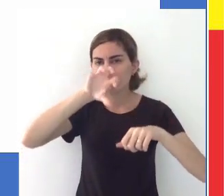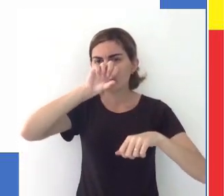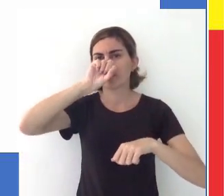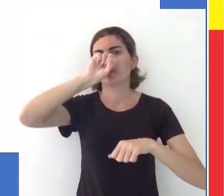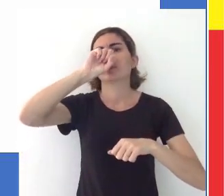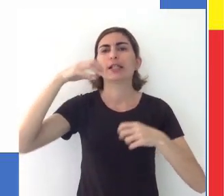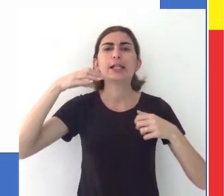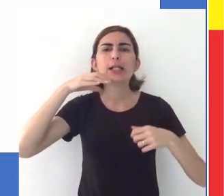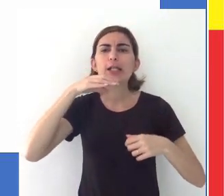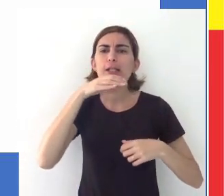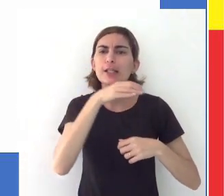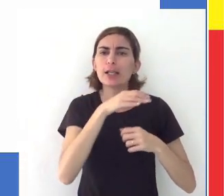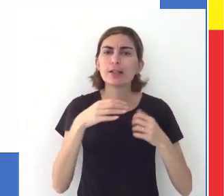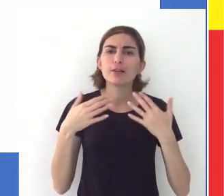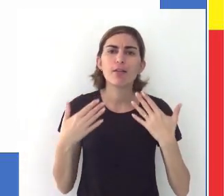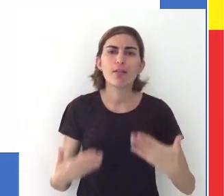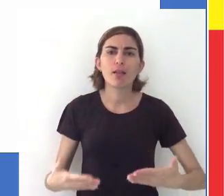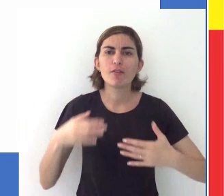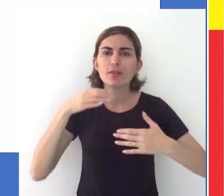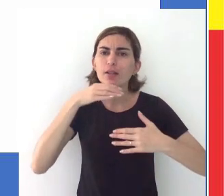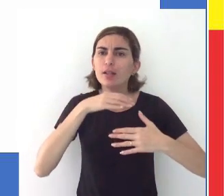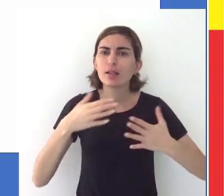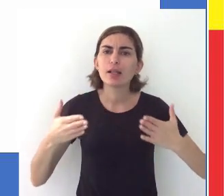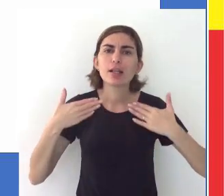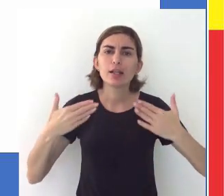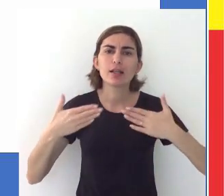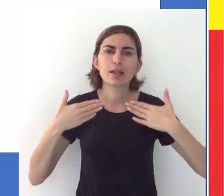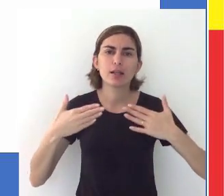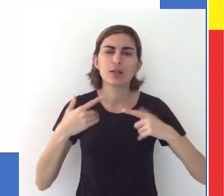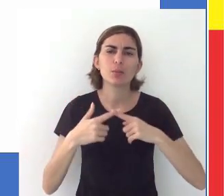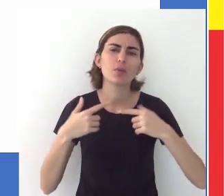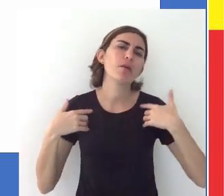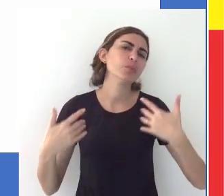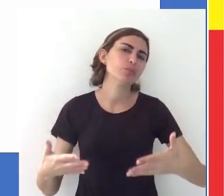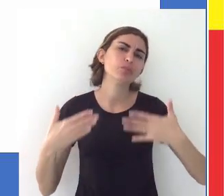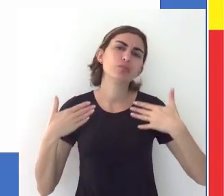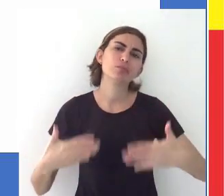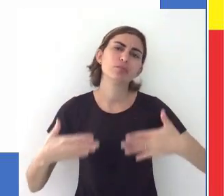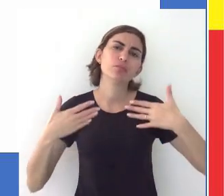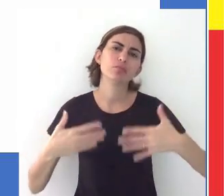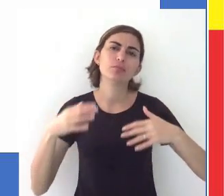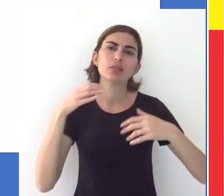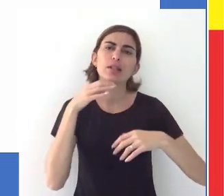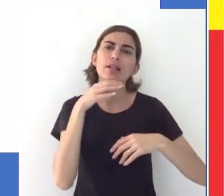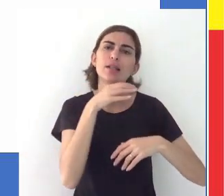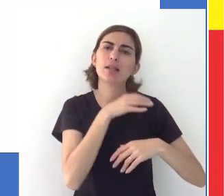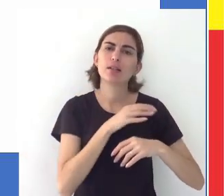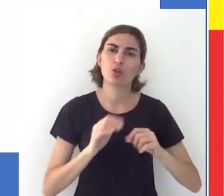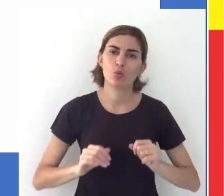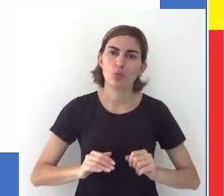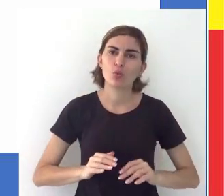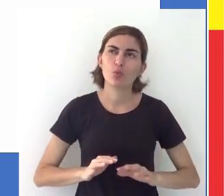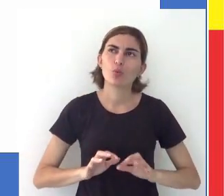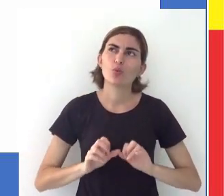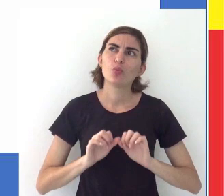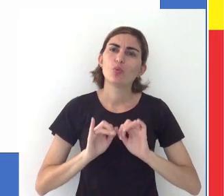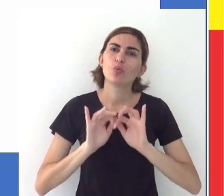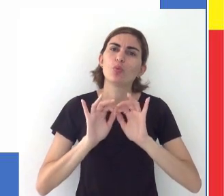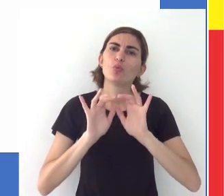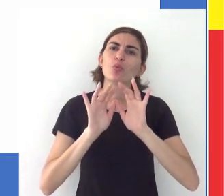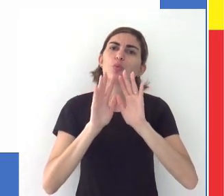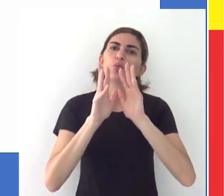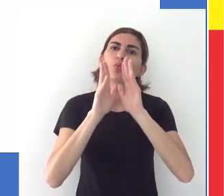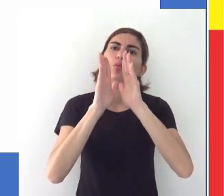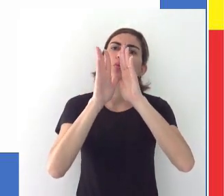vem na sua forma quente, certo? Mais leve. O ar quente ele é mais leve porque ele vem menos carregado com umidade. E aí ele vai